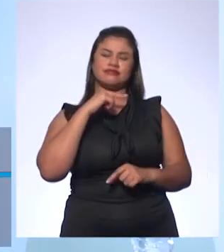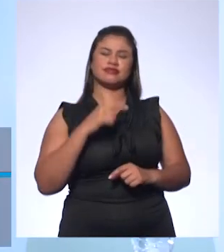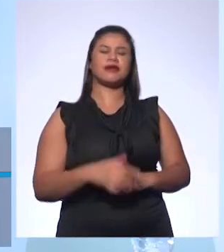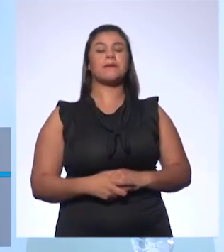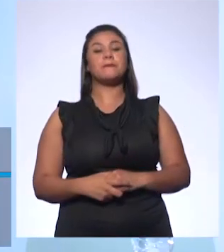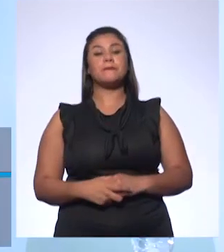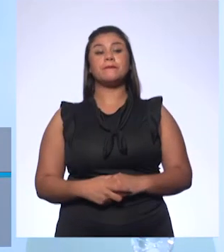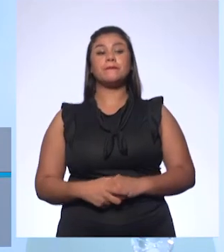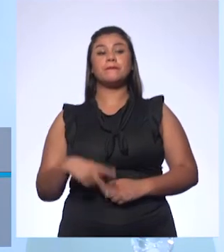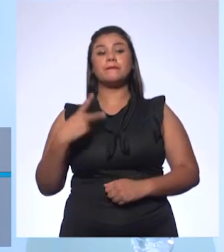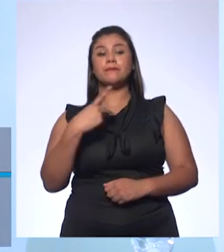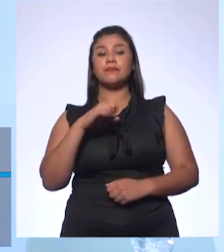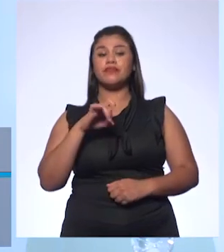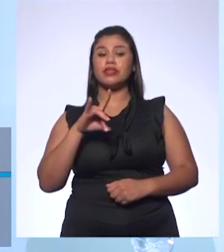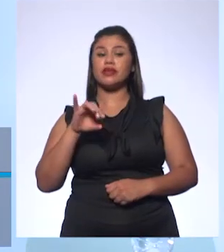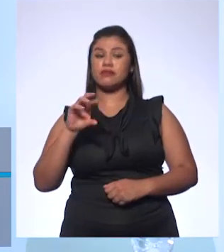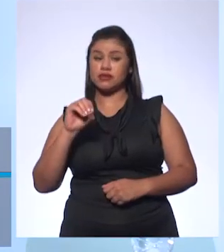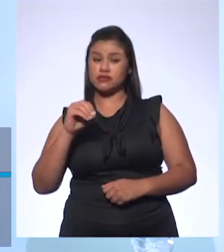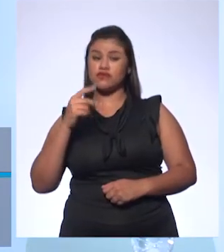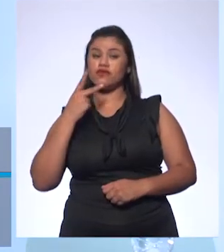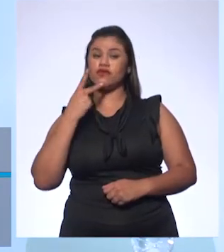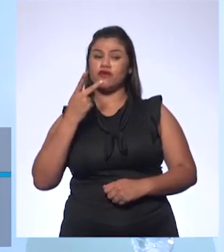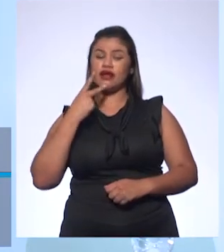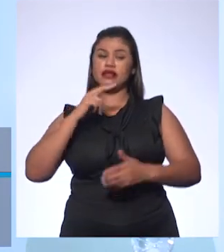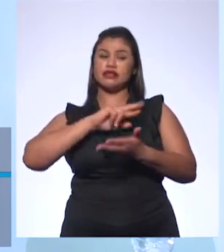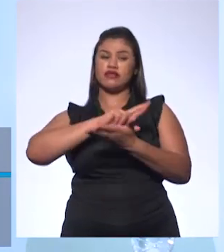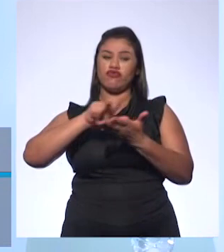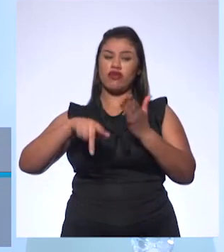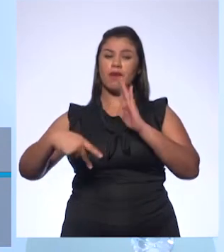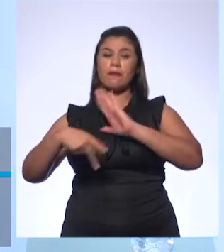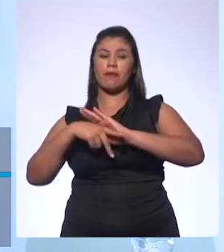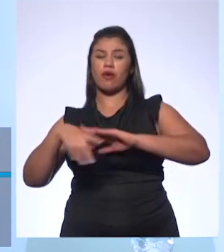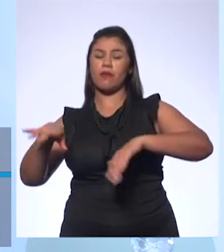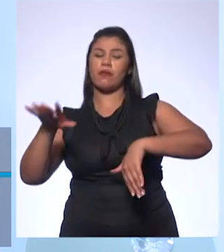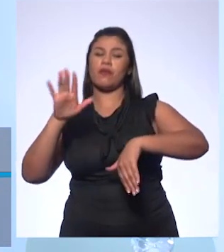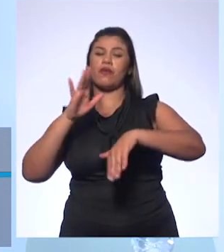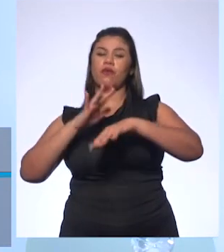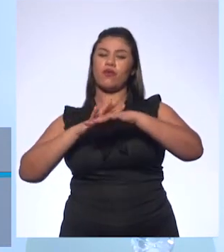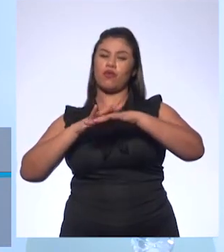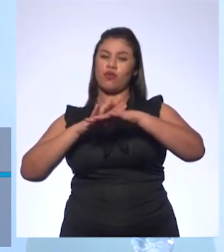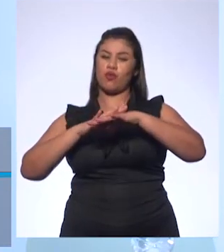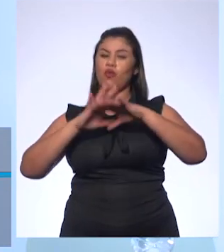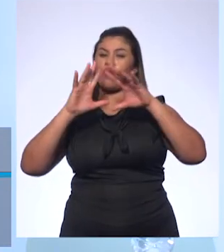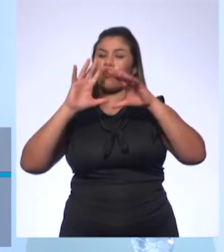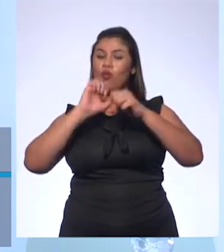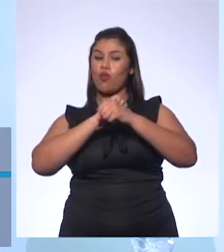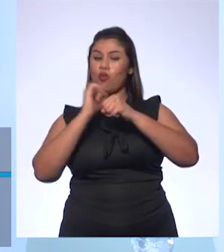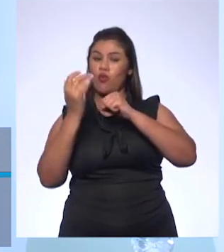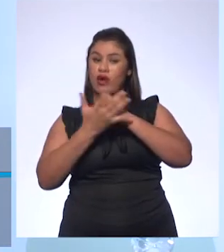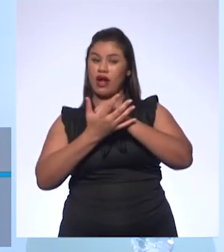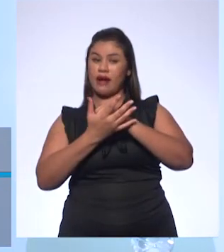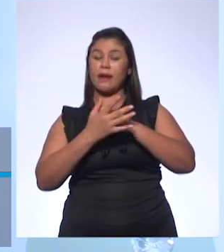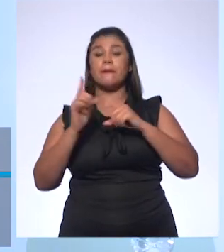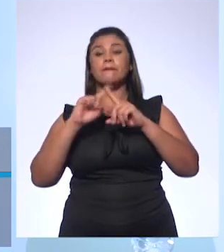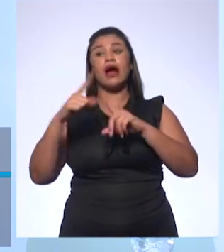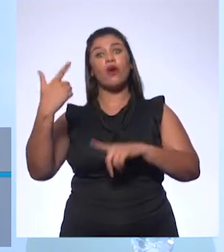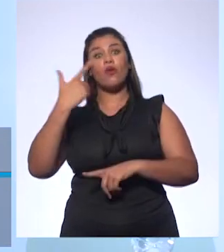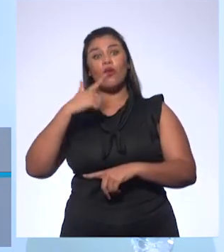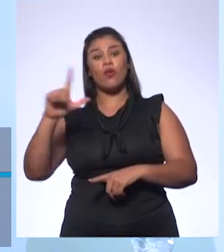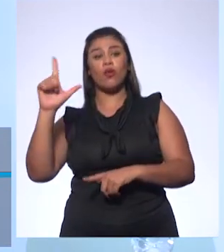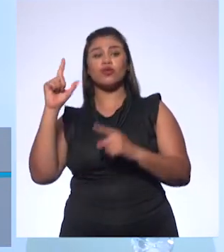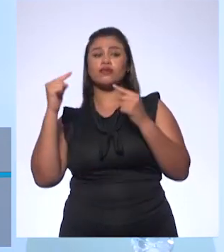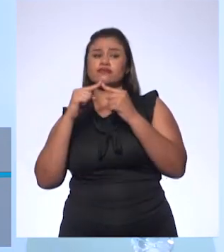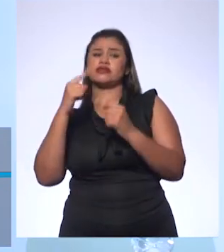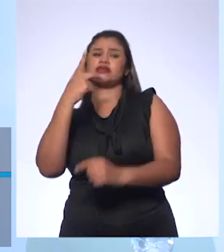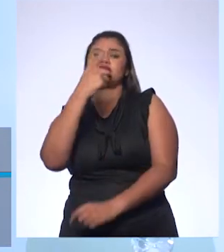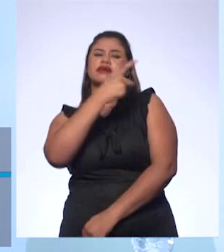E o aluno Pedro, ele também fala sobre os sintomas da Covid. Só que o outro, deixa eu tentar lembrar, ele fala da questão das seringas, não é? Vamos lembrar